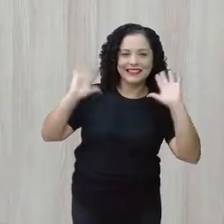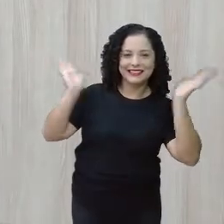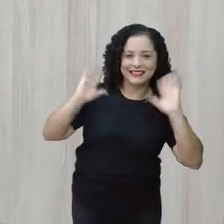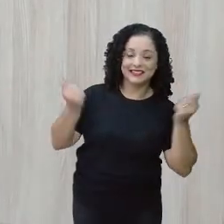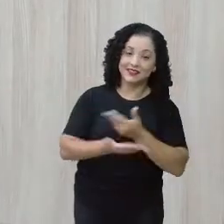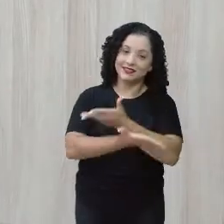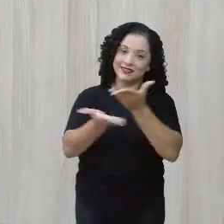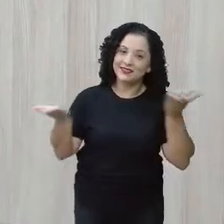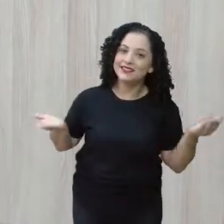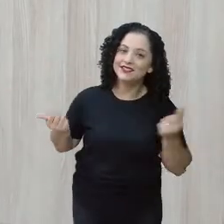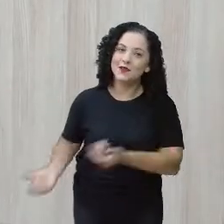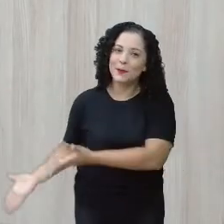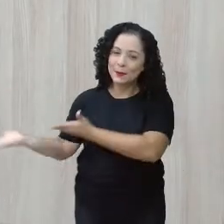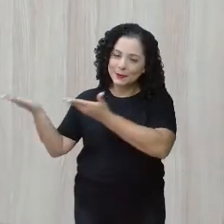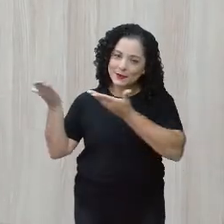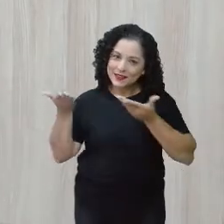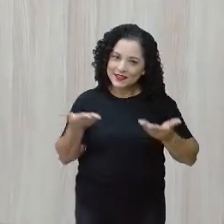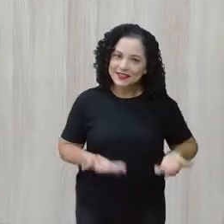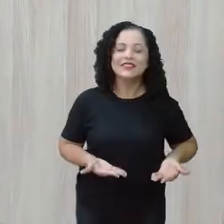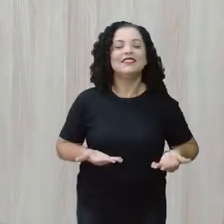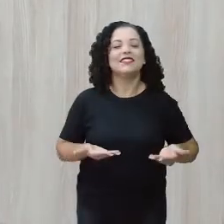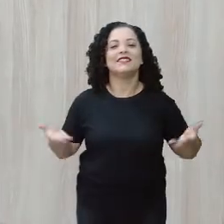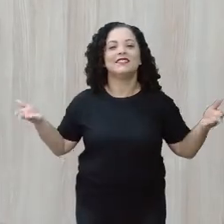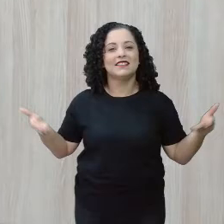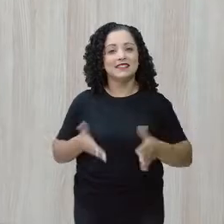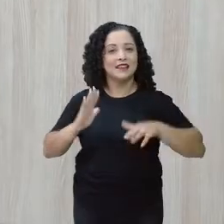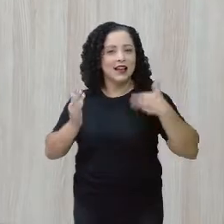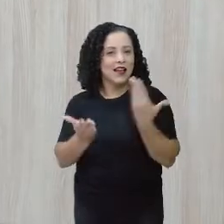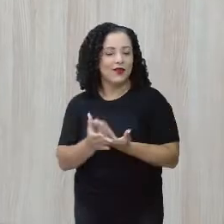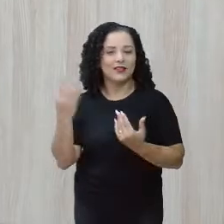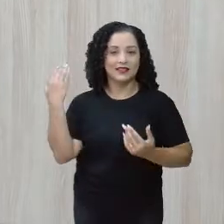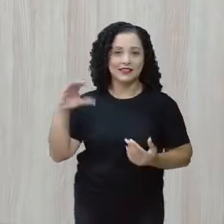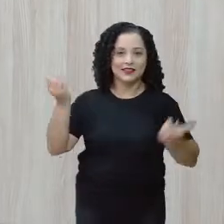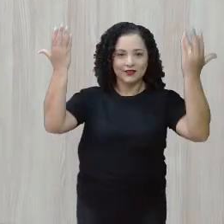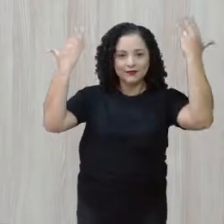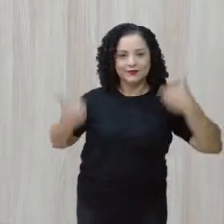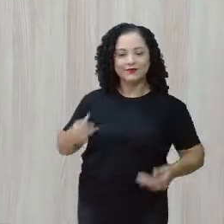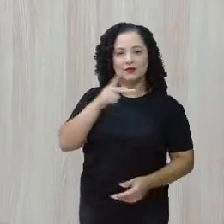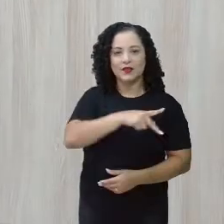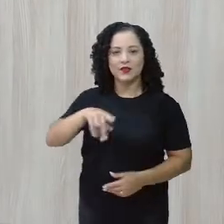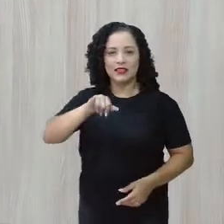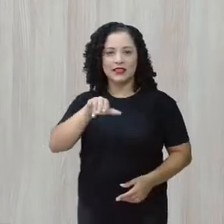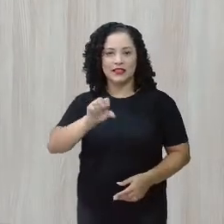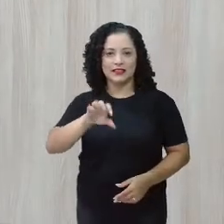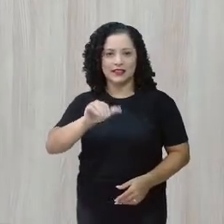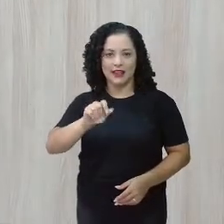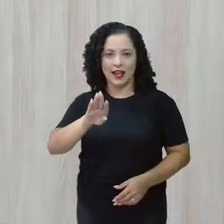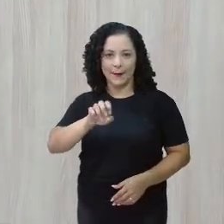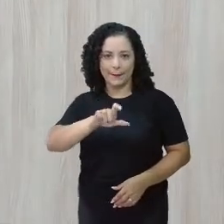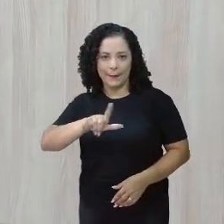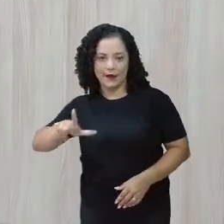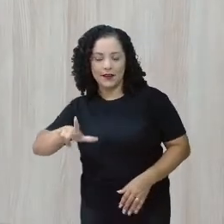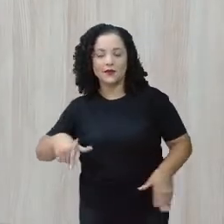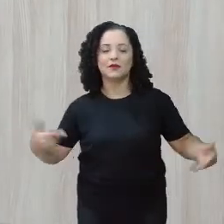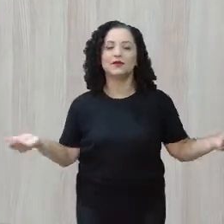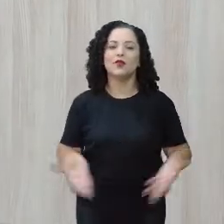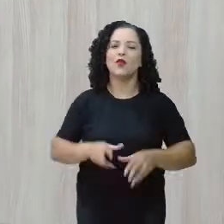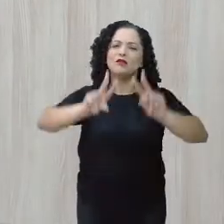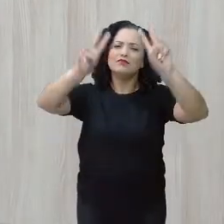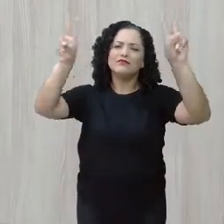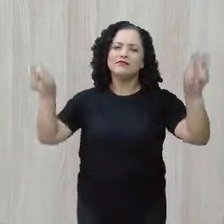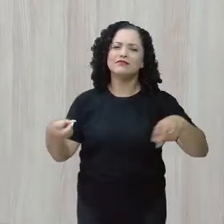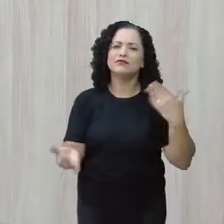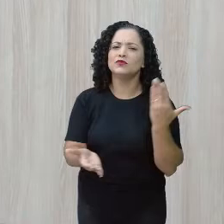alunos e alunas, sejam muito bem-vindos à aula de ciência. Eu sou a professora Isabel e hoje vamos conversar a respeito